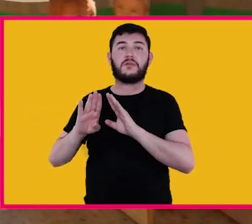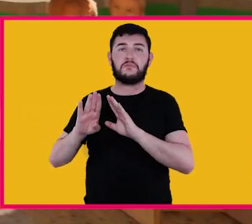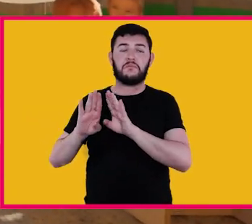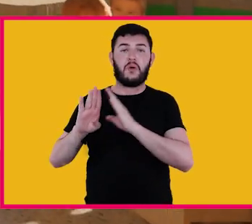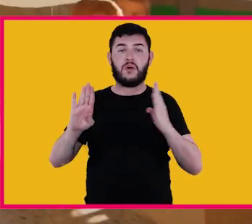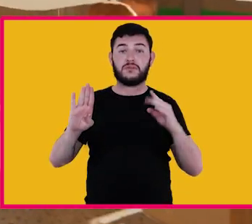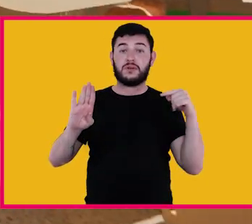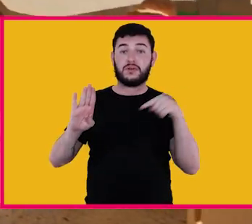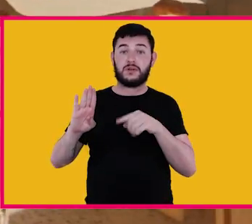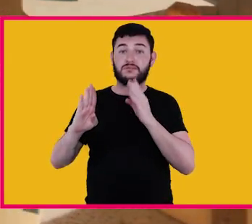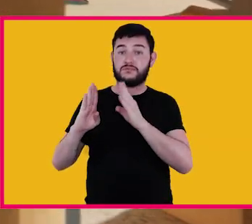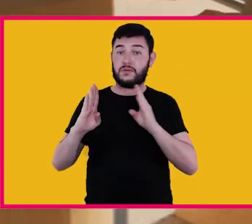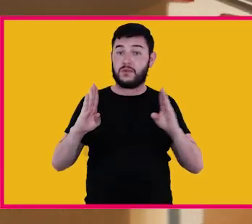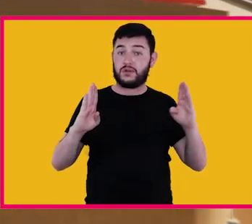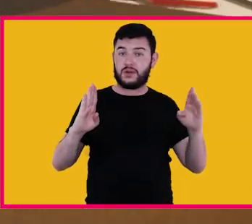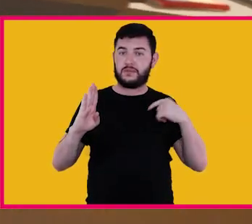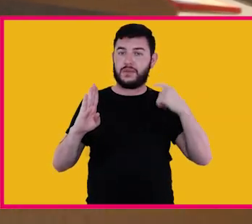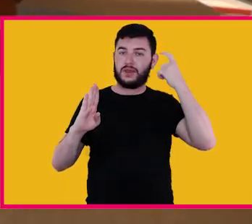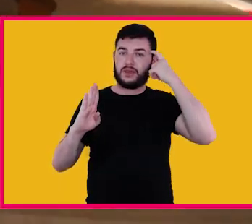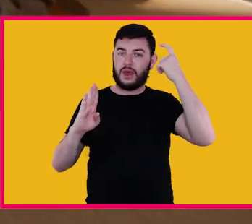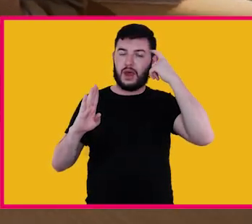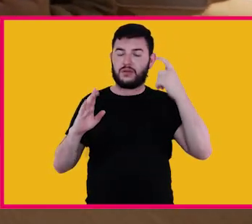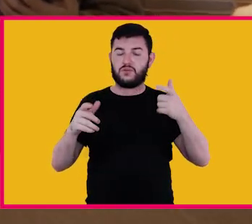como um espaço de socialização.